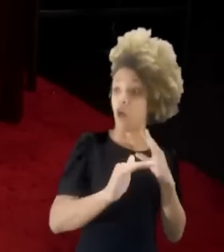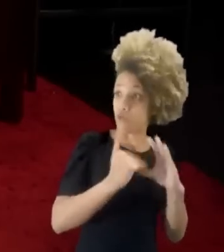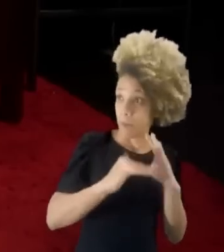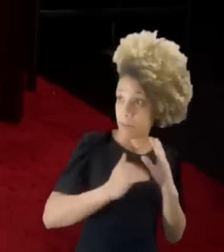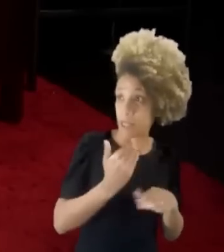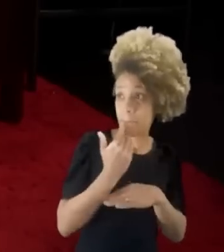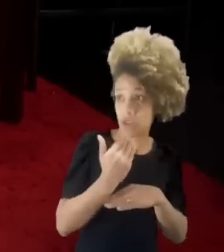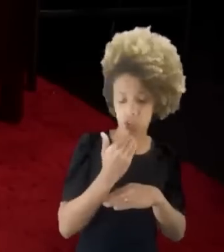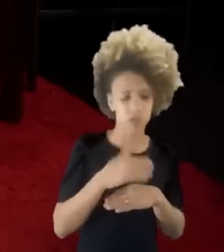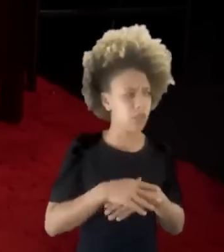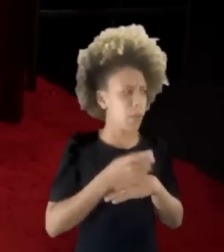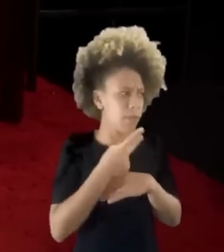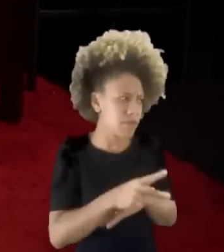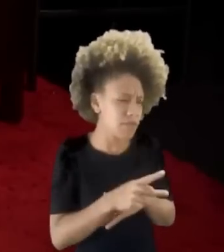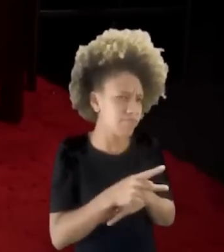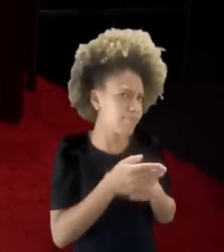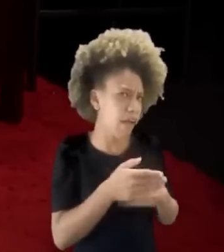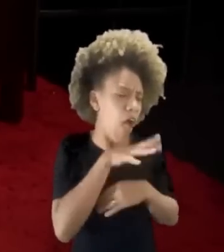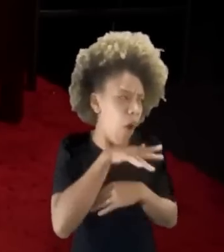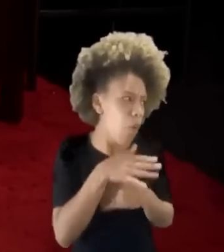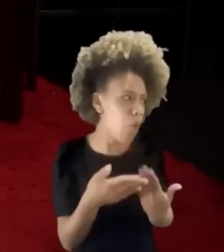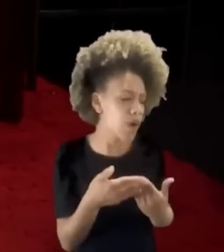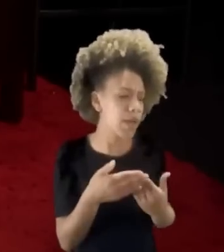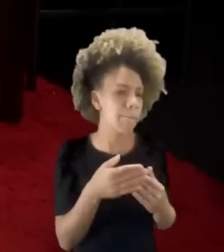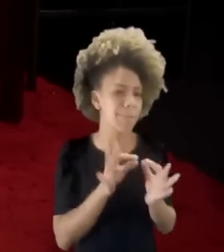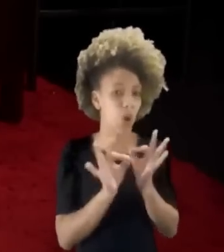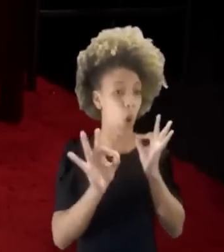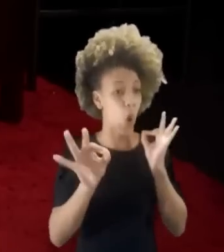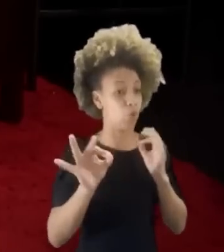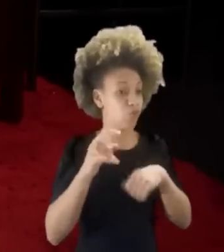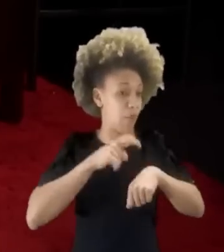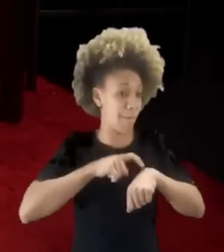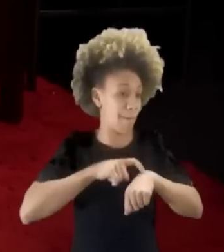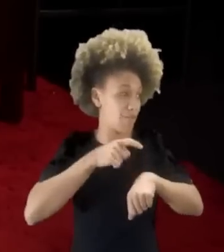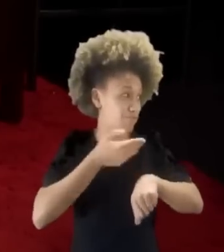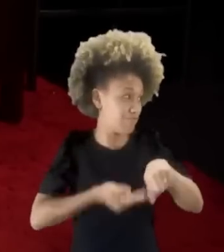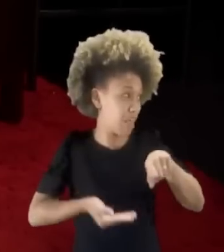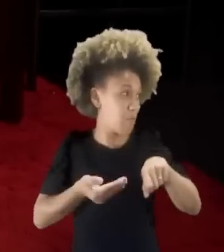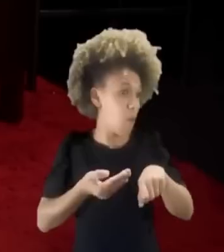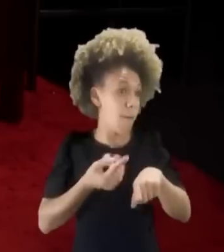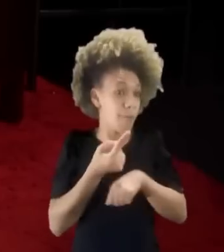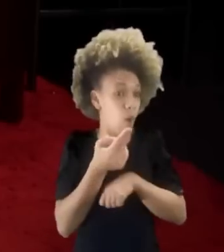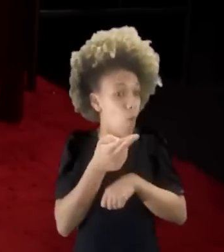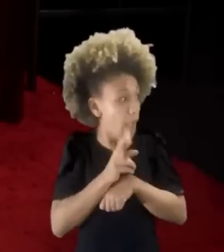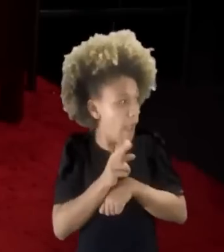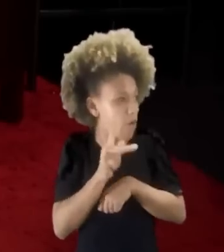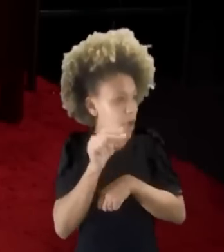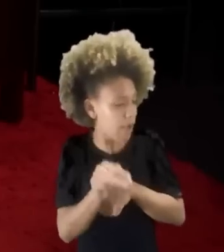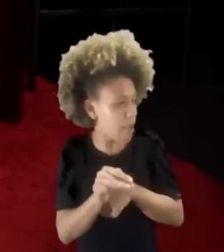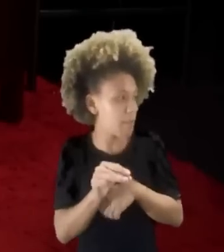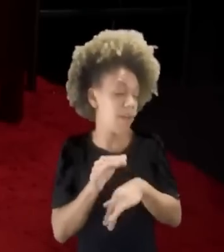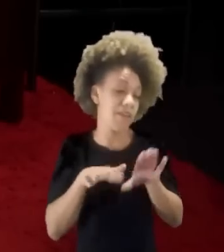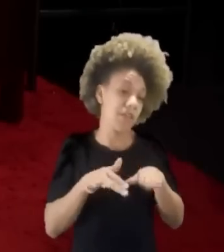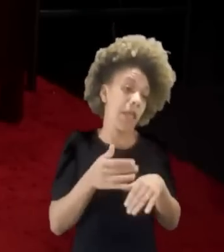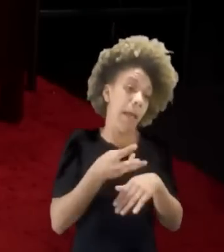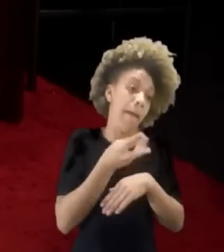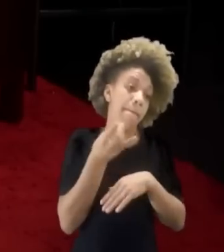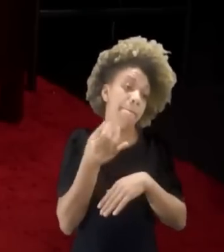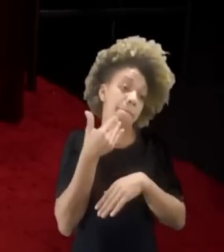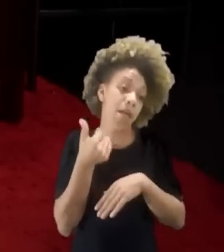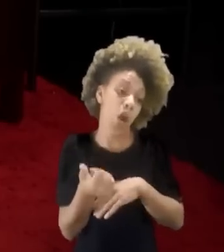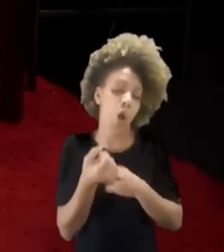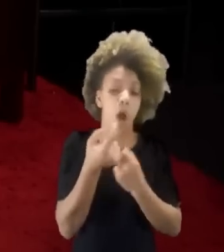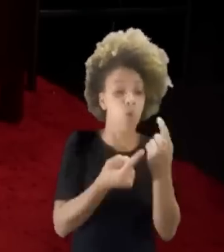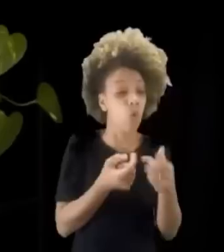para vocês é mim quando é de longa entrega né porque vocês perdem muito tempo para ganhar um Real por quilômetro um real prefere talvez fazer poucas entregas